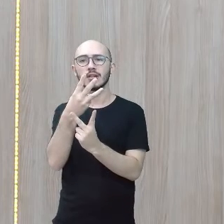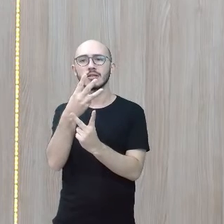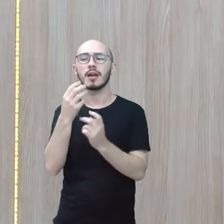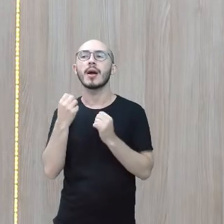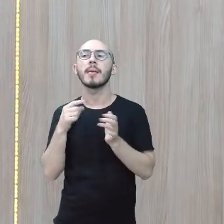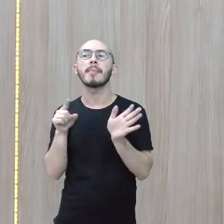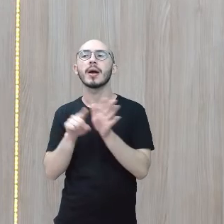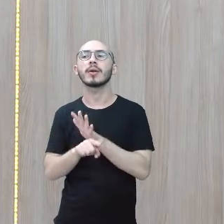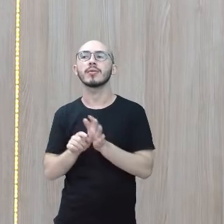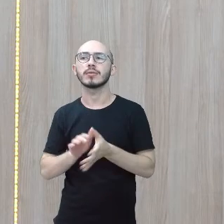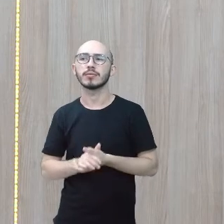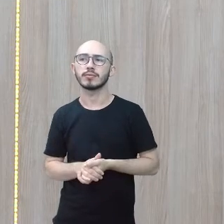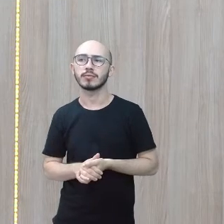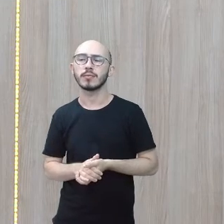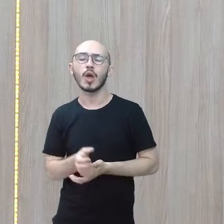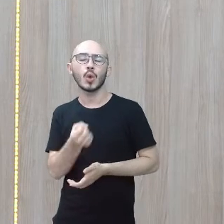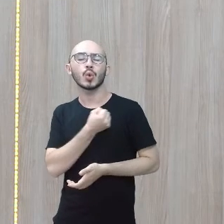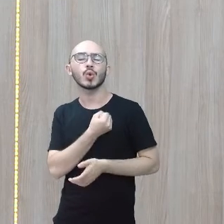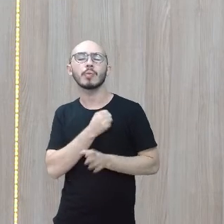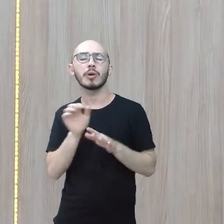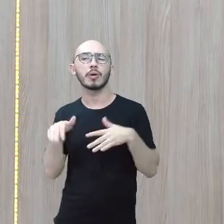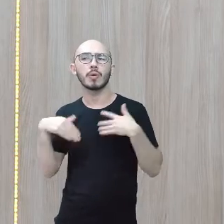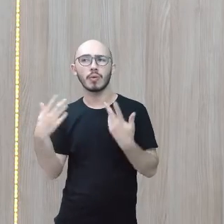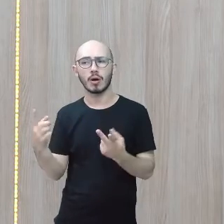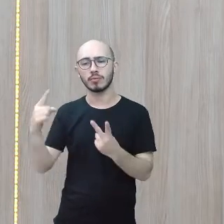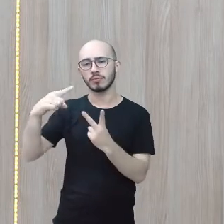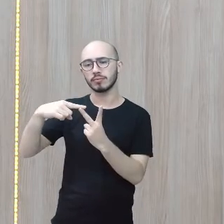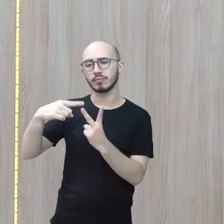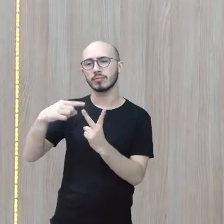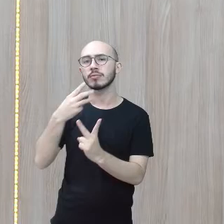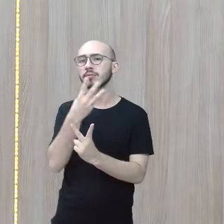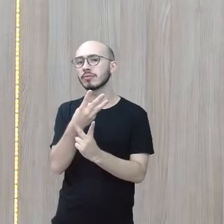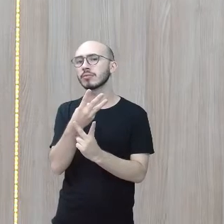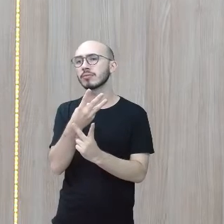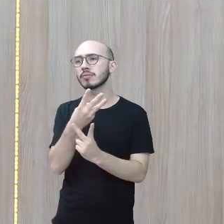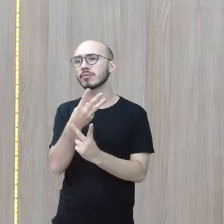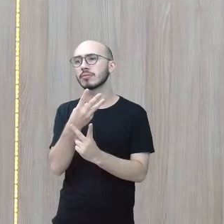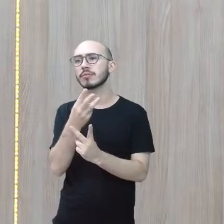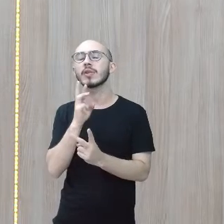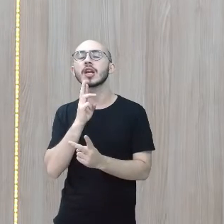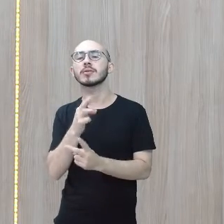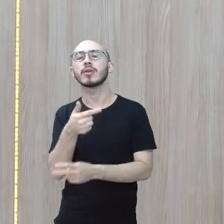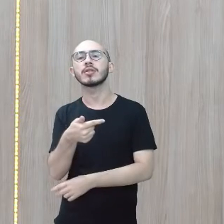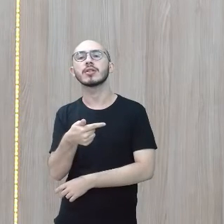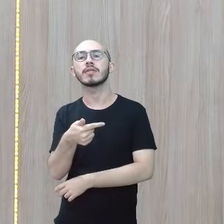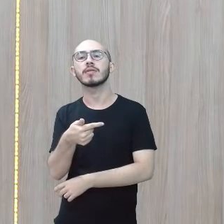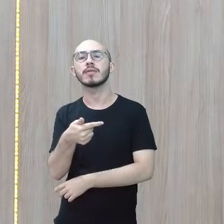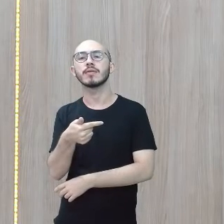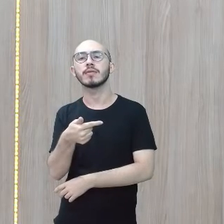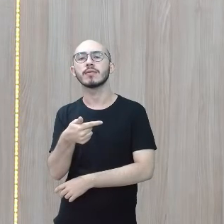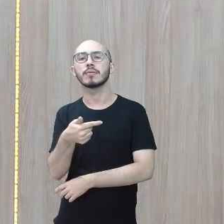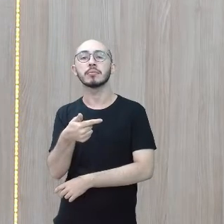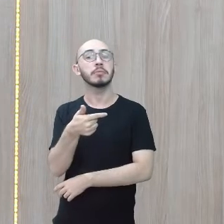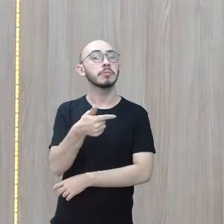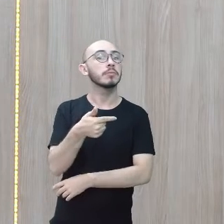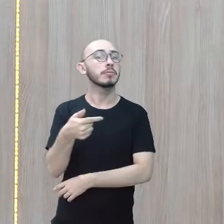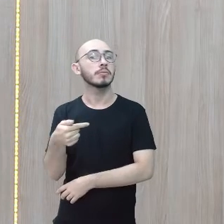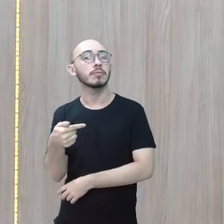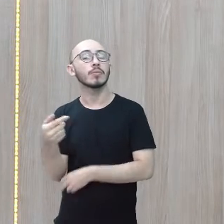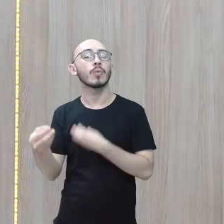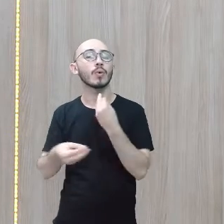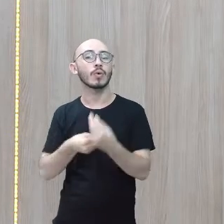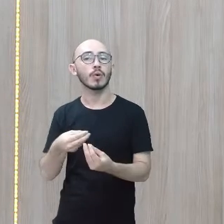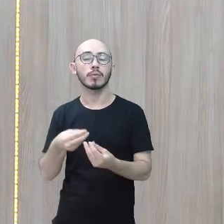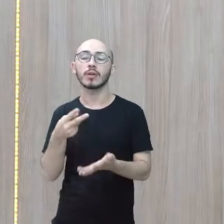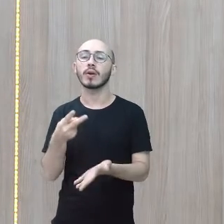ser, qual é o número que eu multiplico por ele mesmo 3 vezes que vai dar o 27? E aqui acaba acontecendo